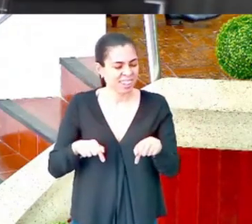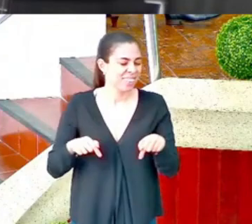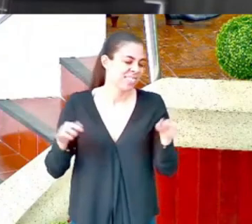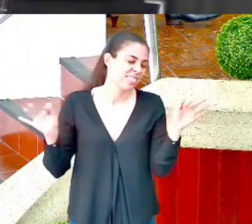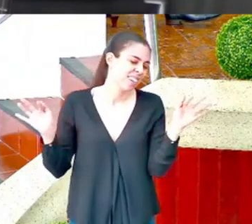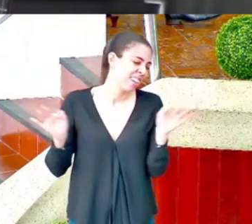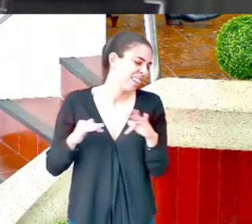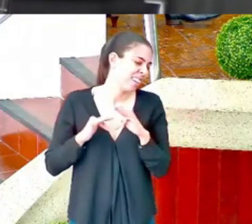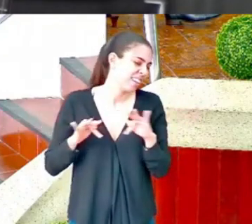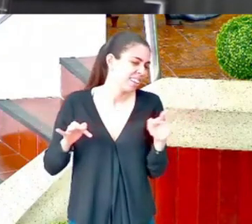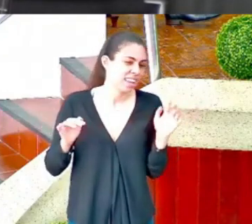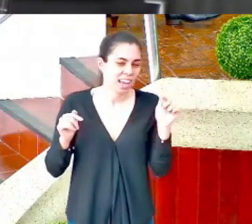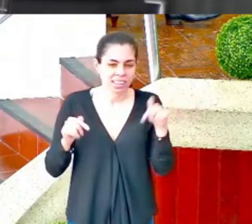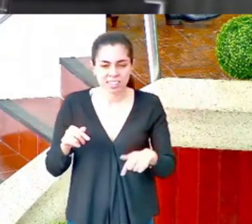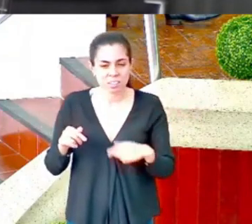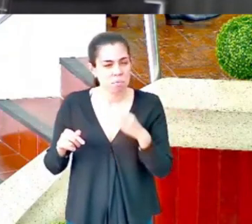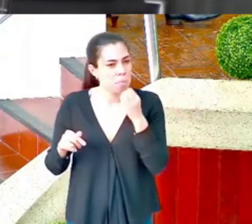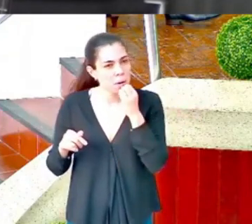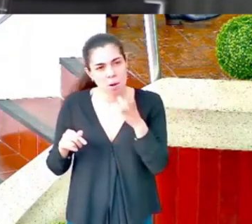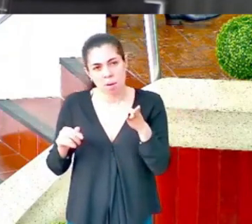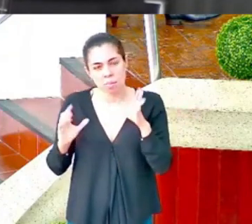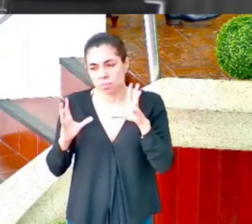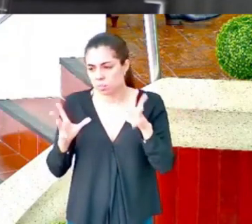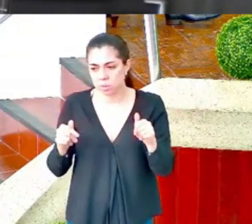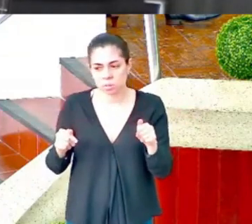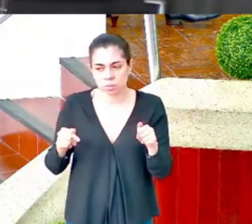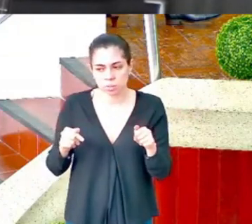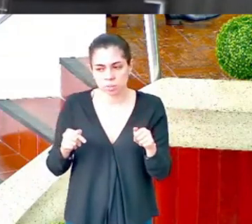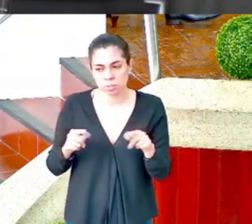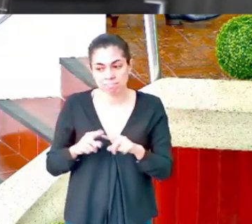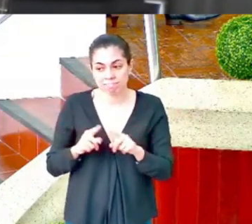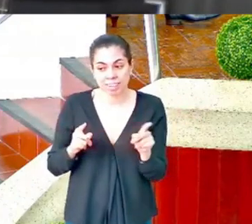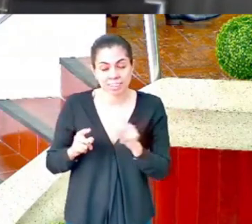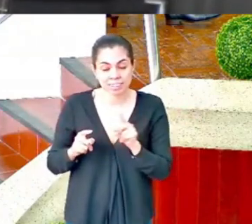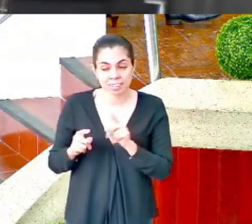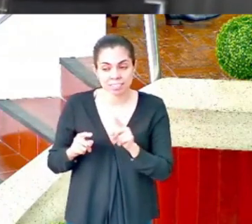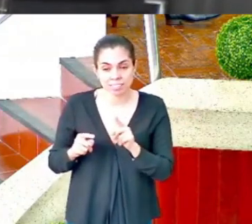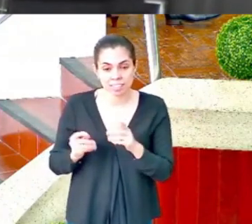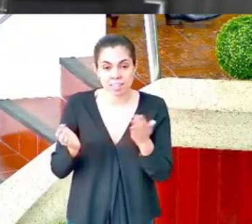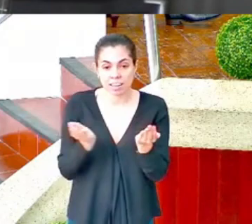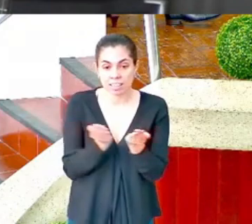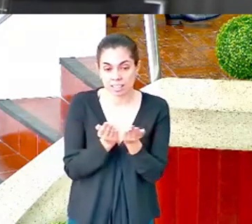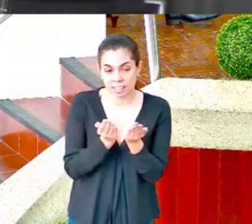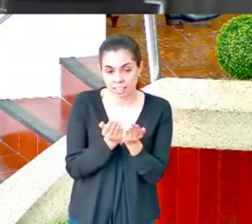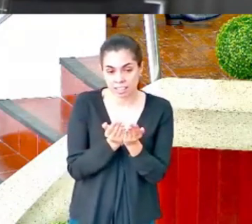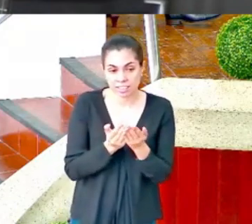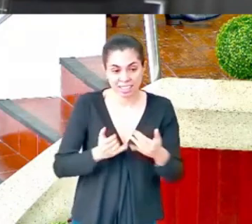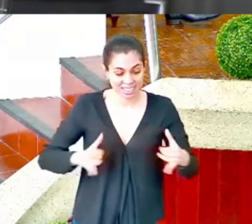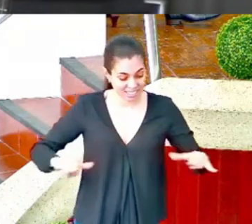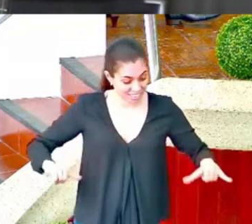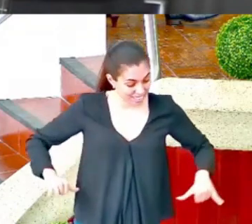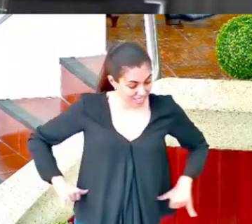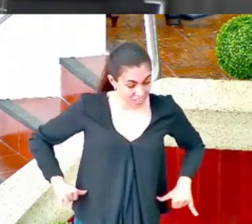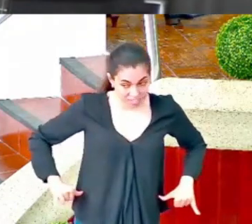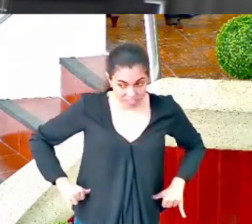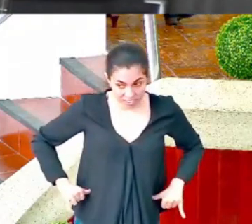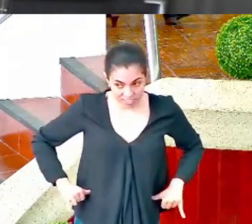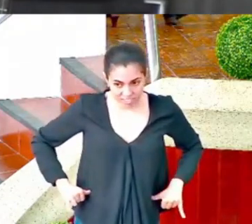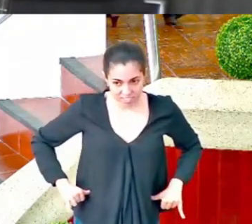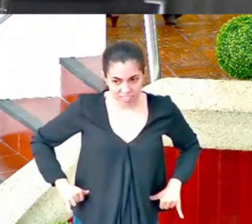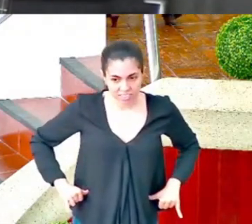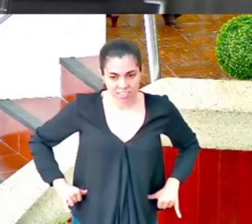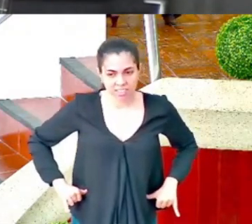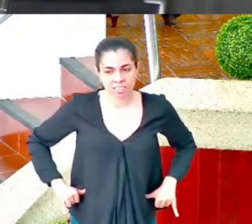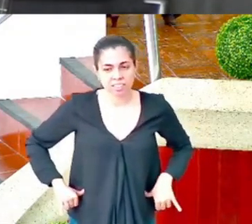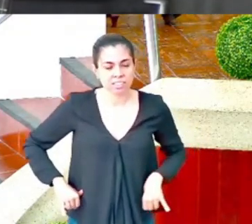chamado ao sofrimento. Chamado ao sofrimento porque o cristianismo é um ponto fora da curva. O cristianismo é um chamado a um tipo de fé incompreensível